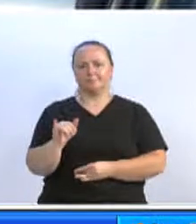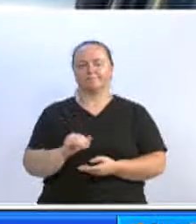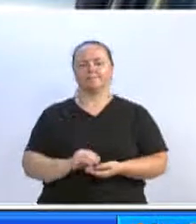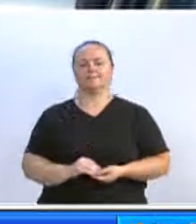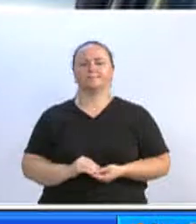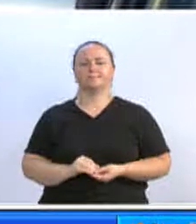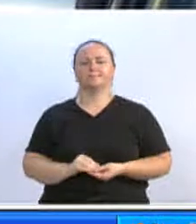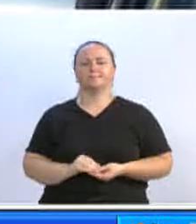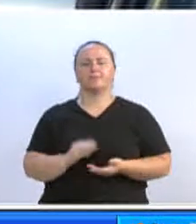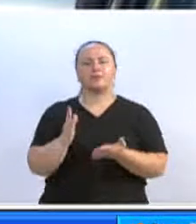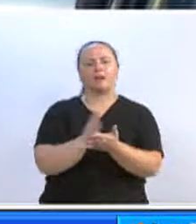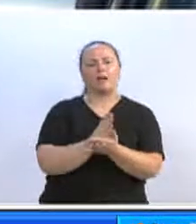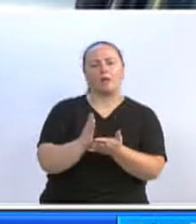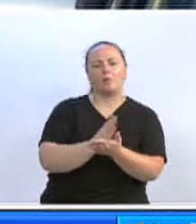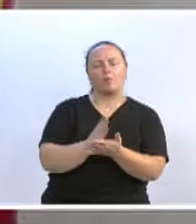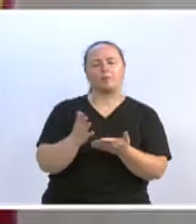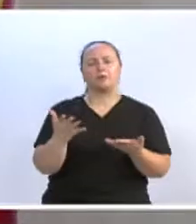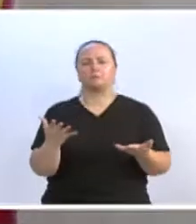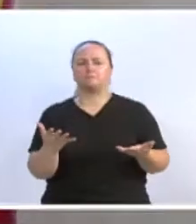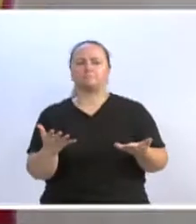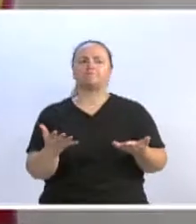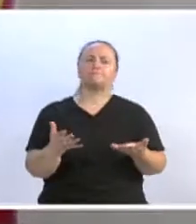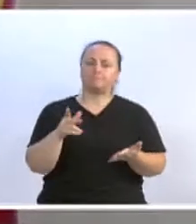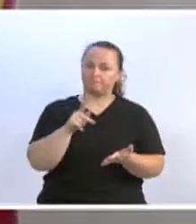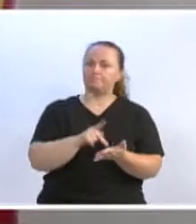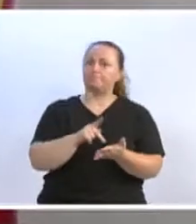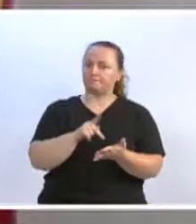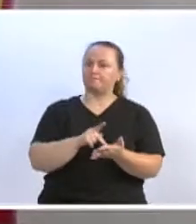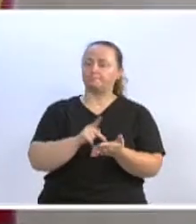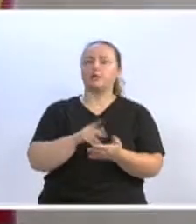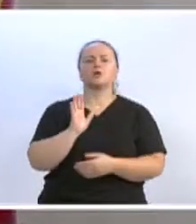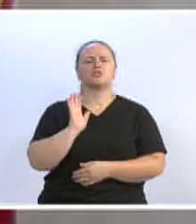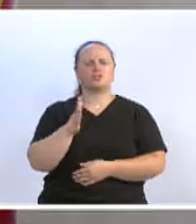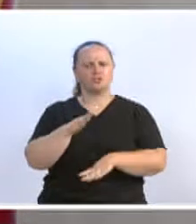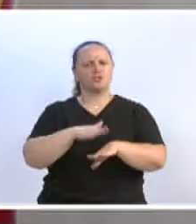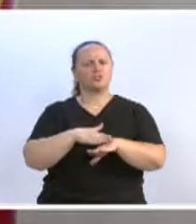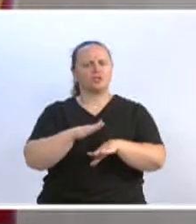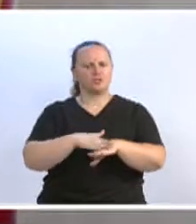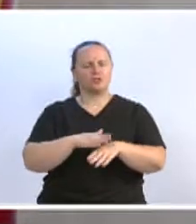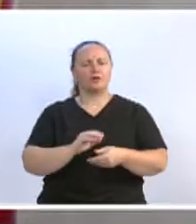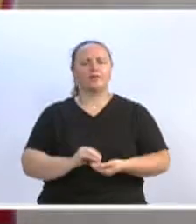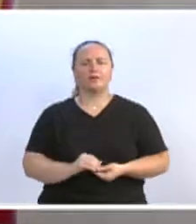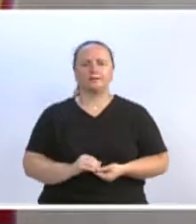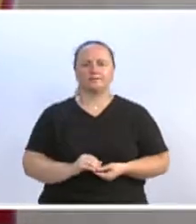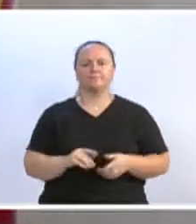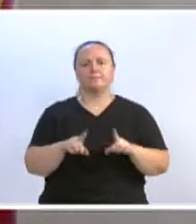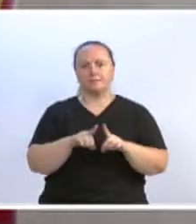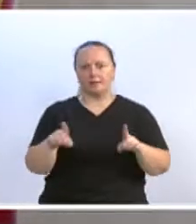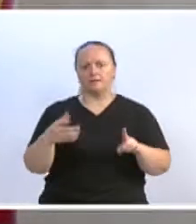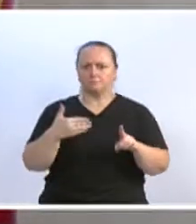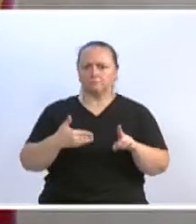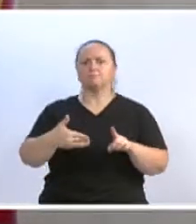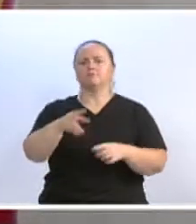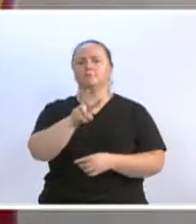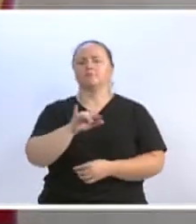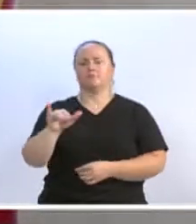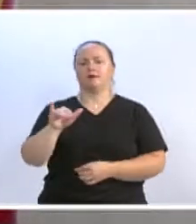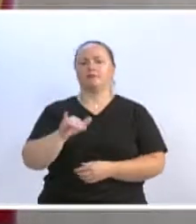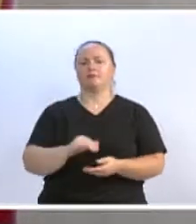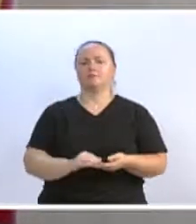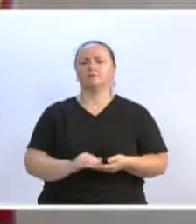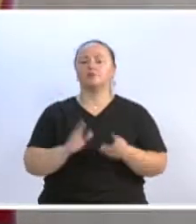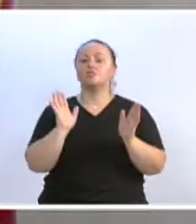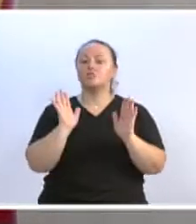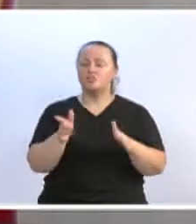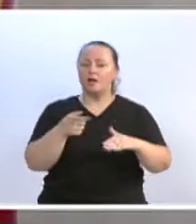significativas em algumas regiões é bem verdade já foram feitas mas obviamente há muito por se fazer ainda e os reflexos investimentos